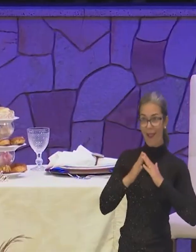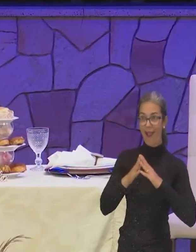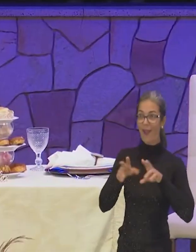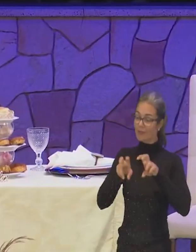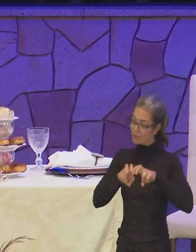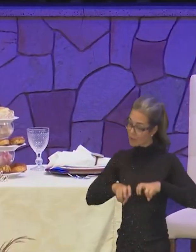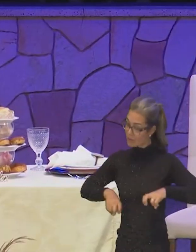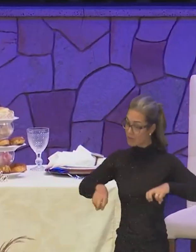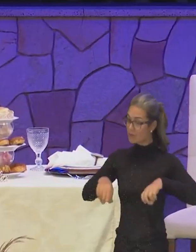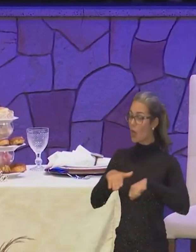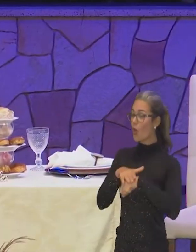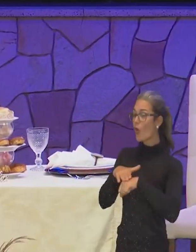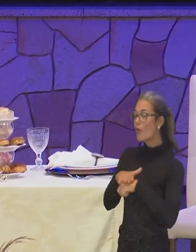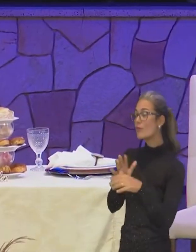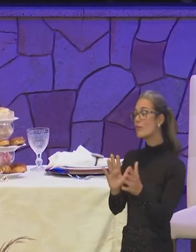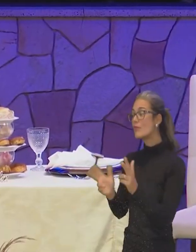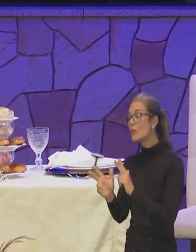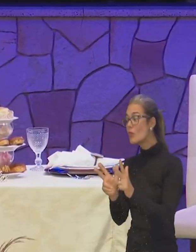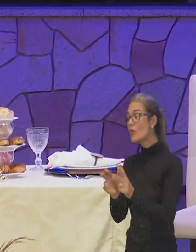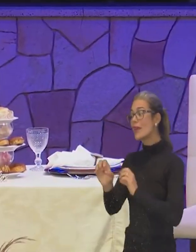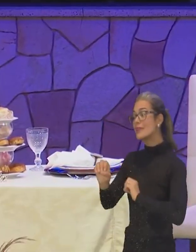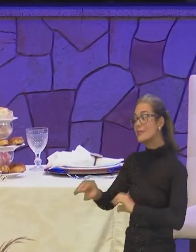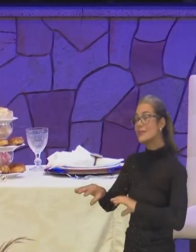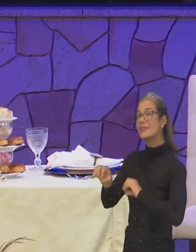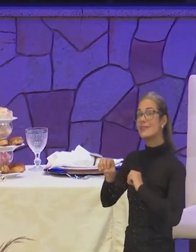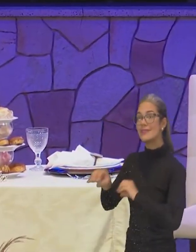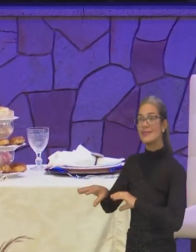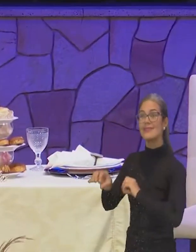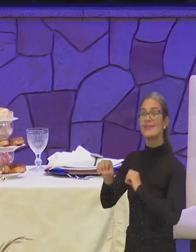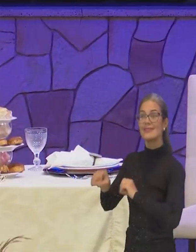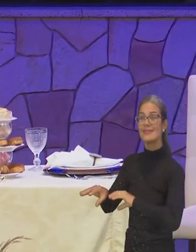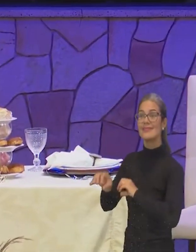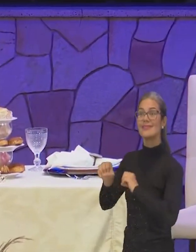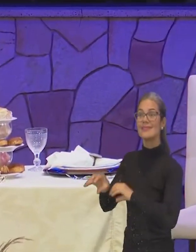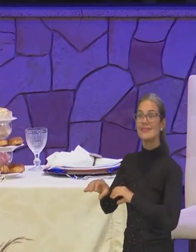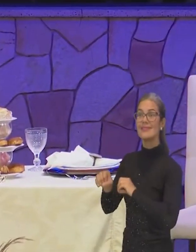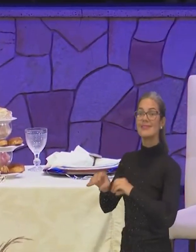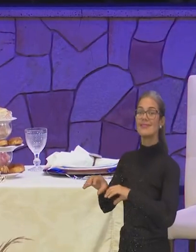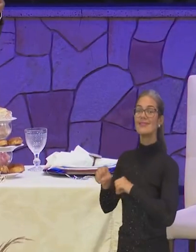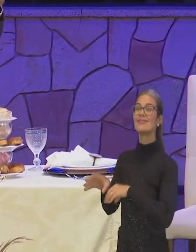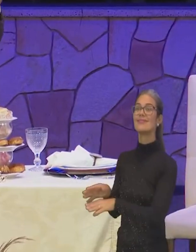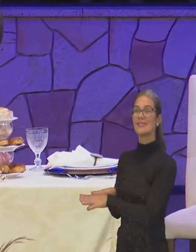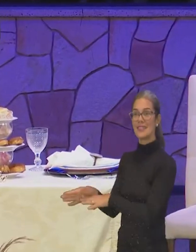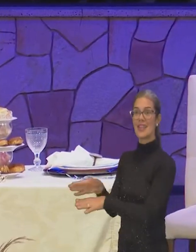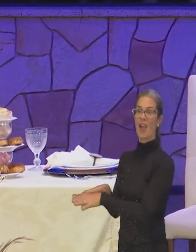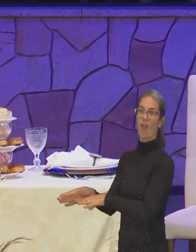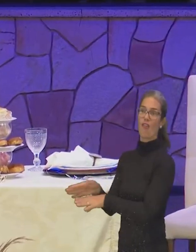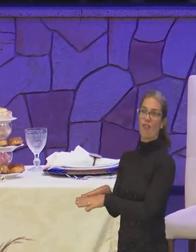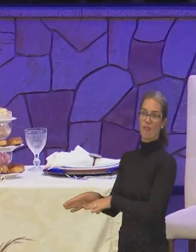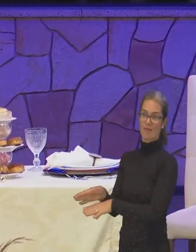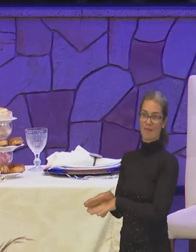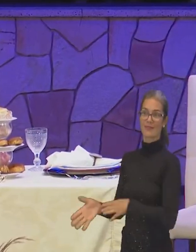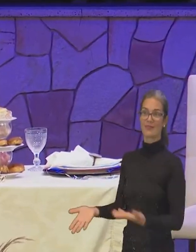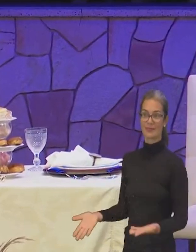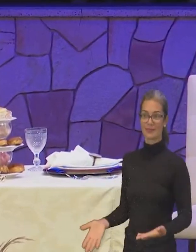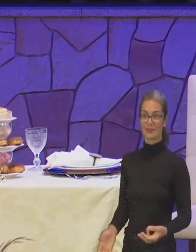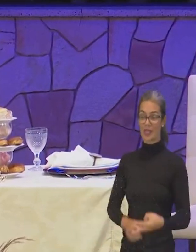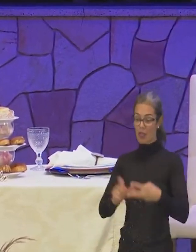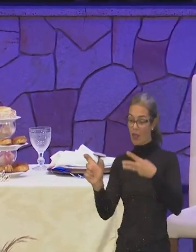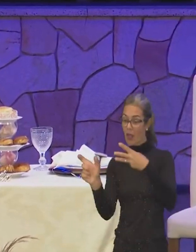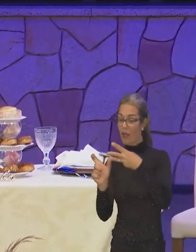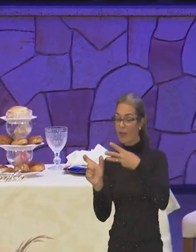É ali que nasce este crescimento espiritual. Anote essa terceira palavra: